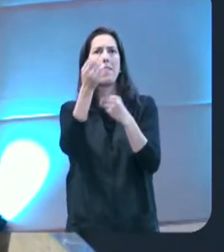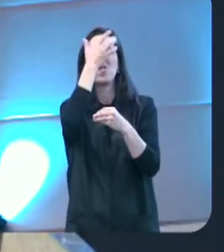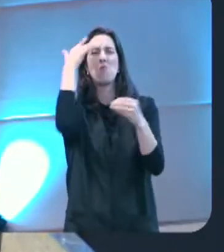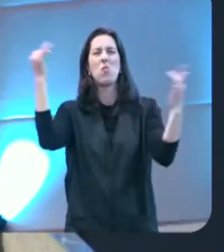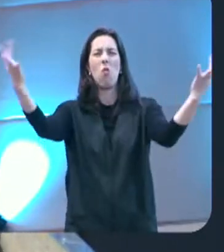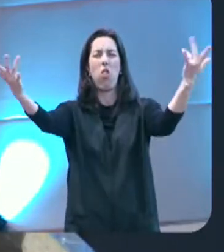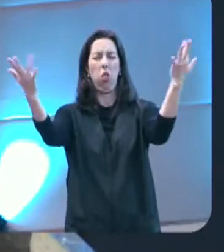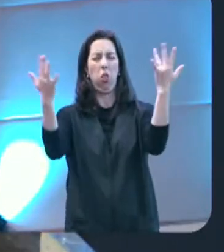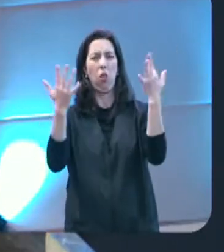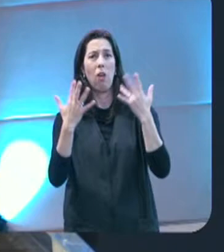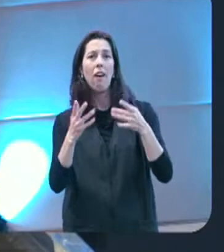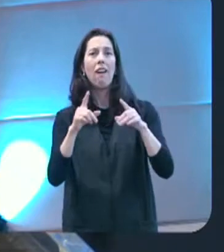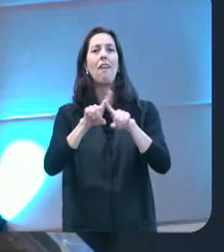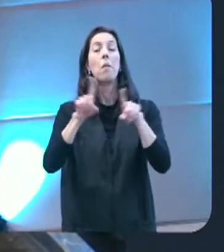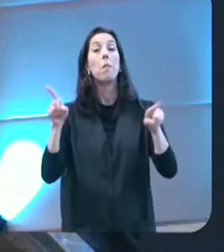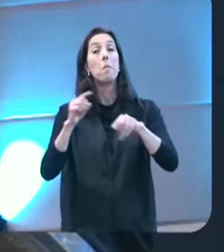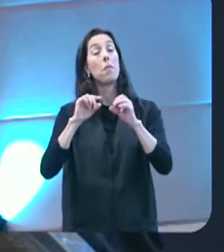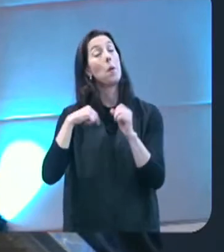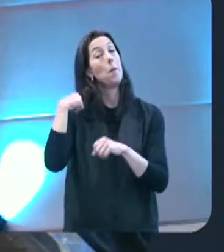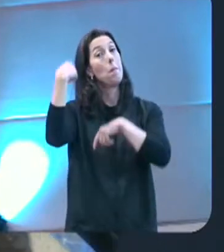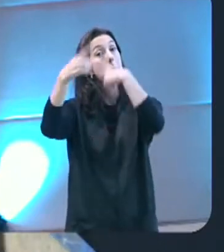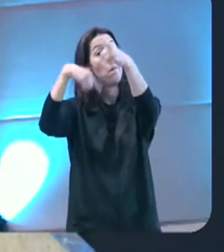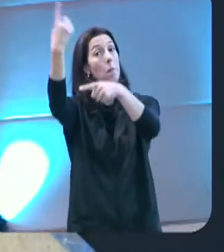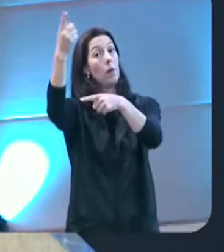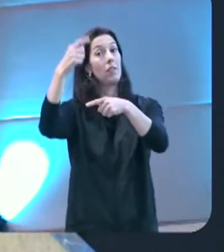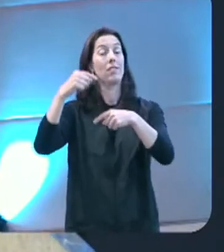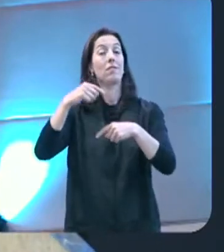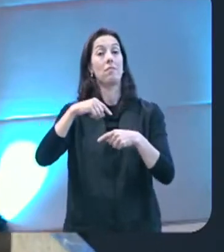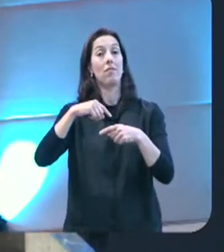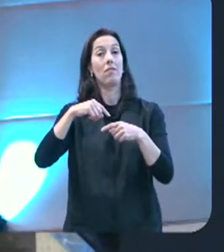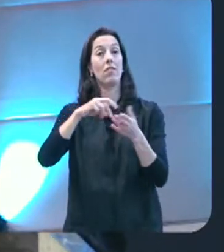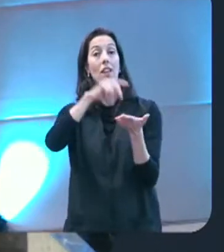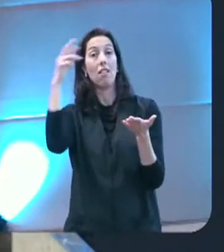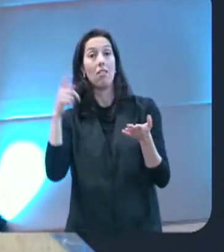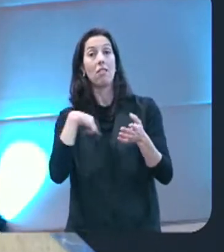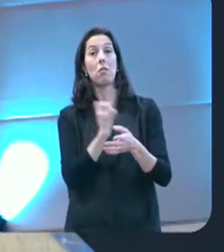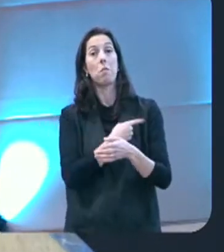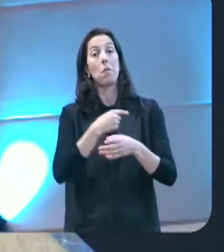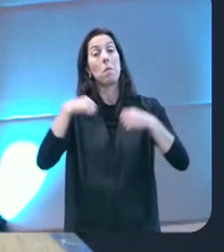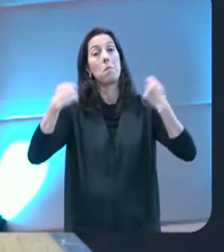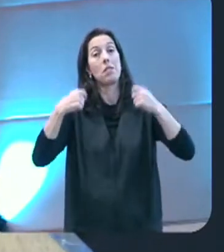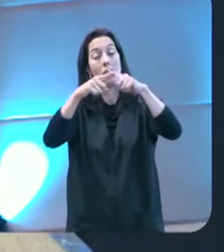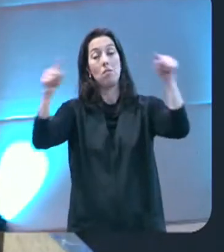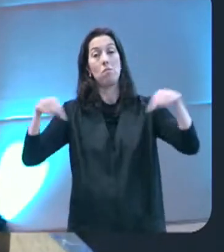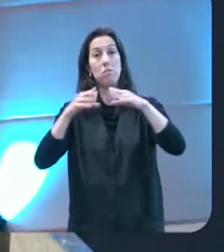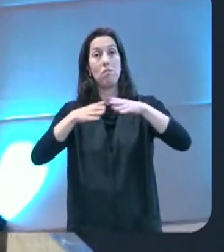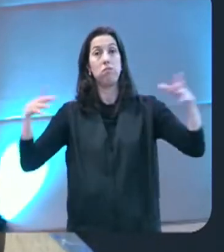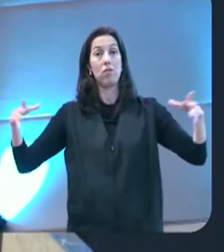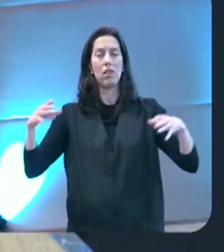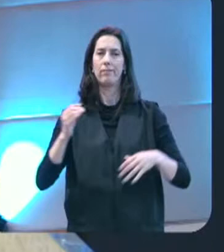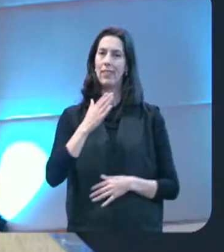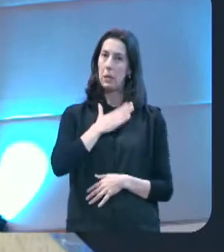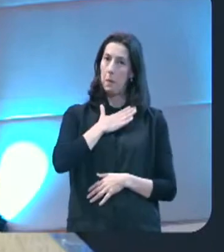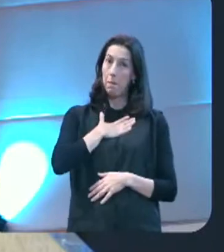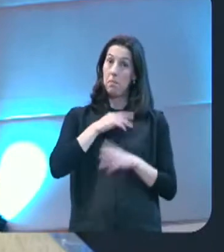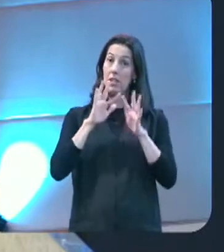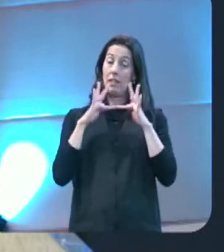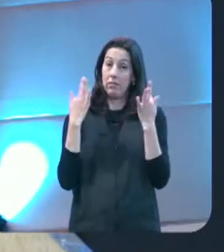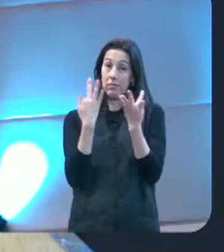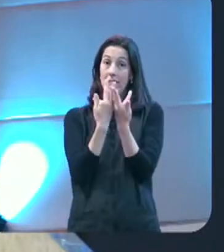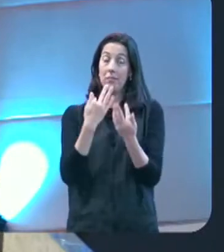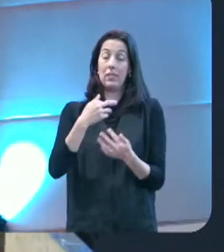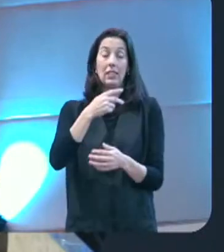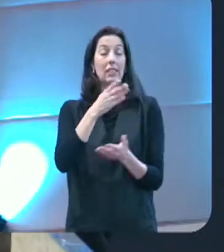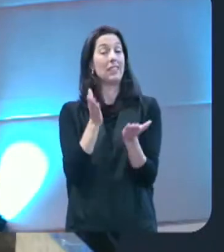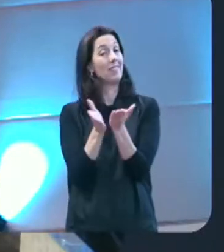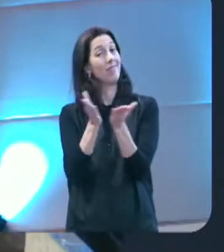Mas temos pregado o Evangelho a muitas pessoas. Parte da minha família não é crente, não é cristã. E eles estão